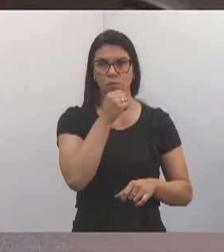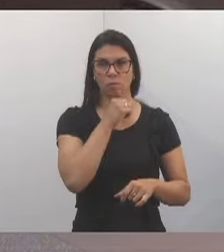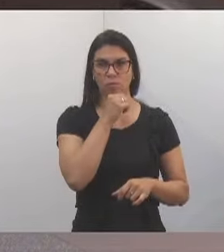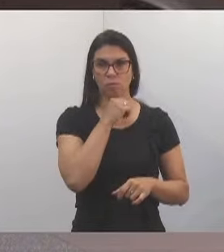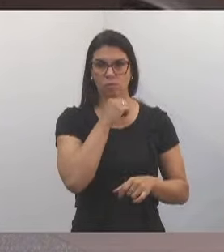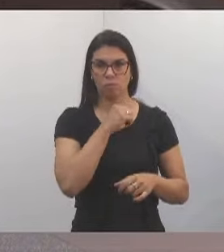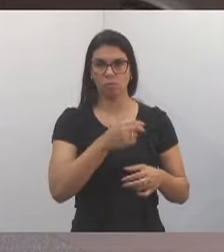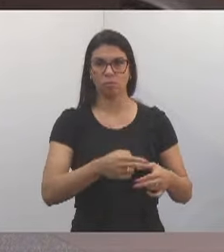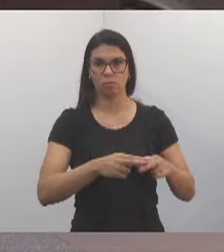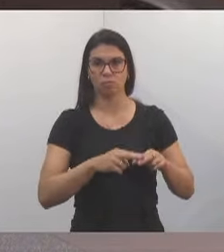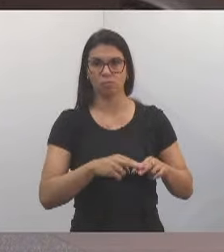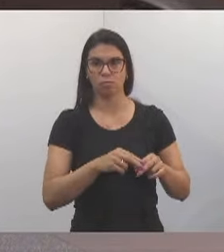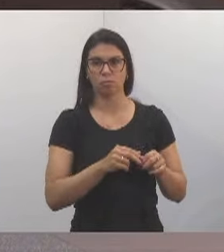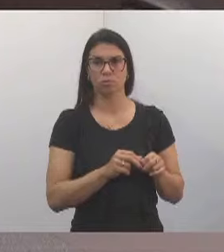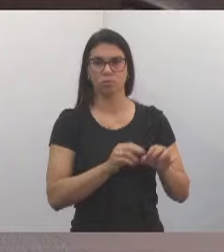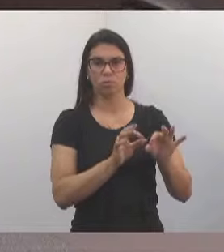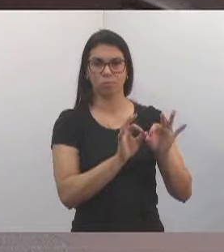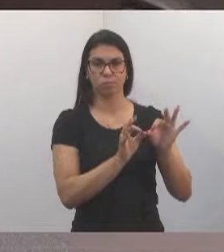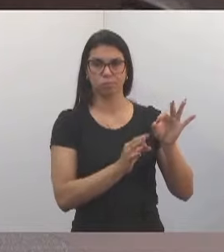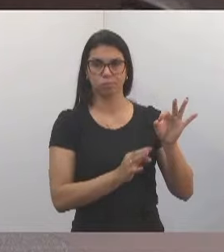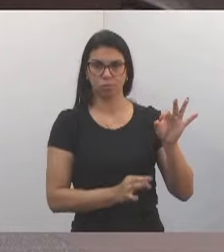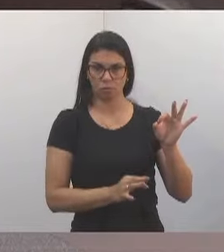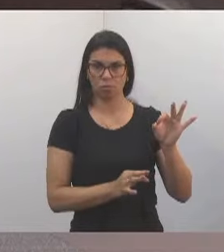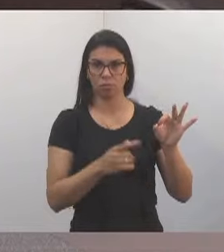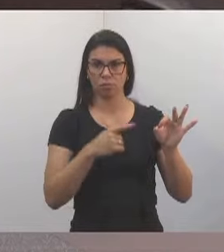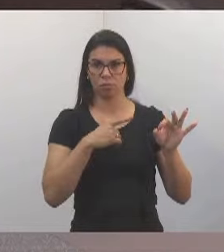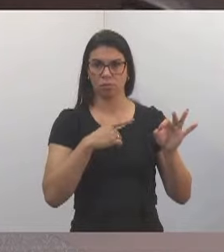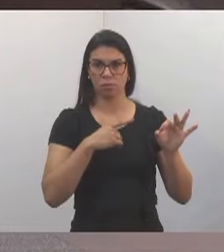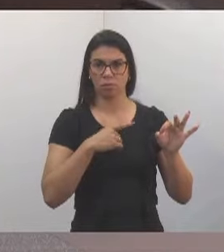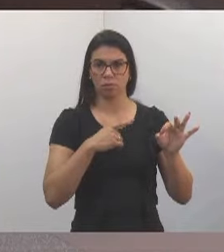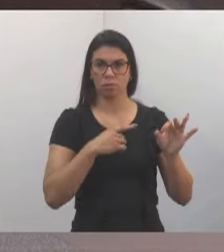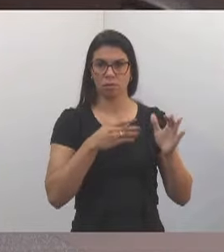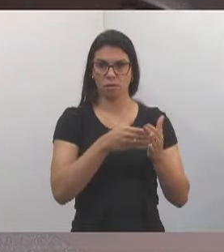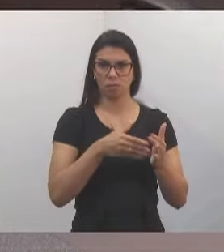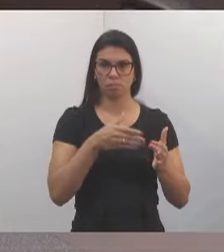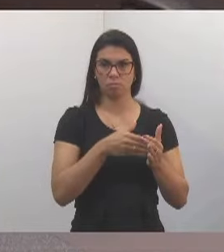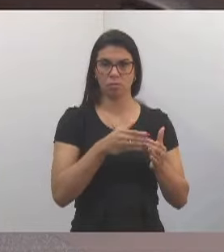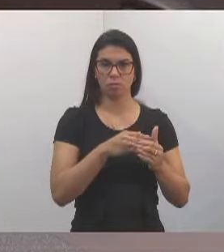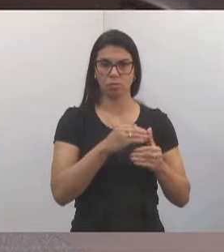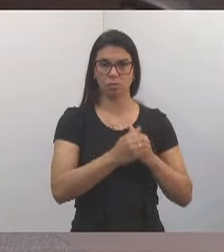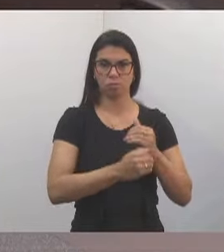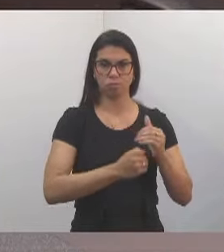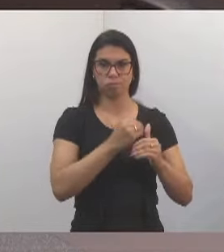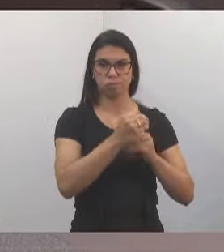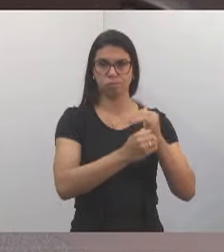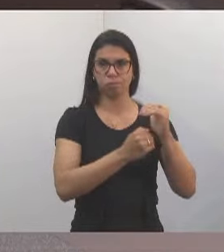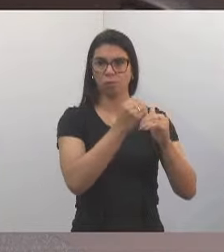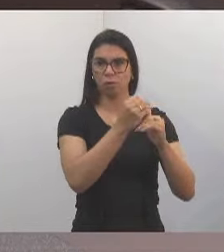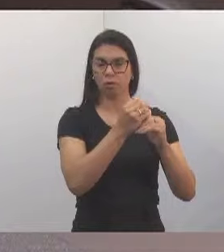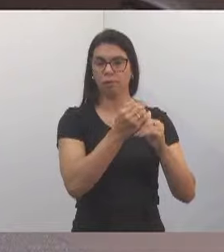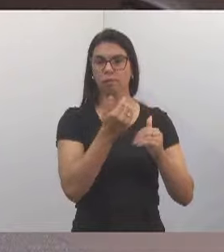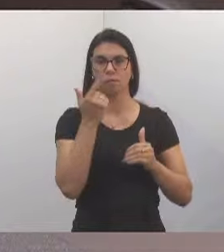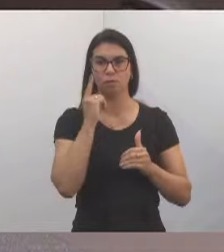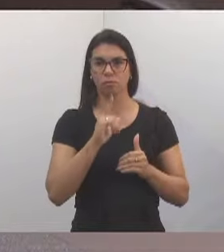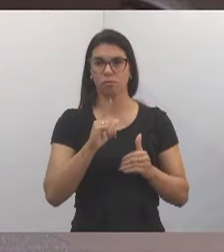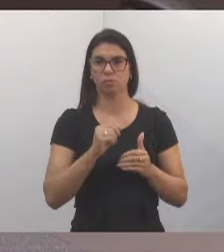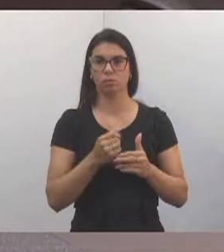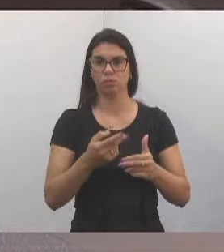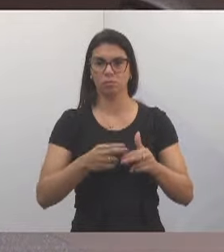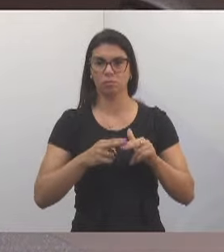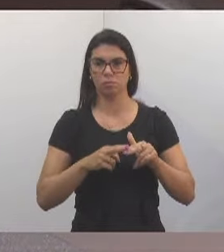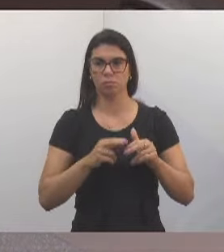no meio de sua folha, impedindo assim que a mesma seja movimentada, pois corre o risco de permanecer levantando